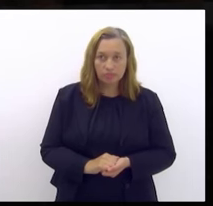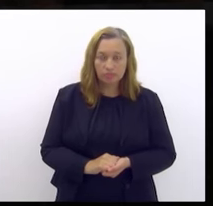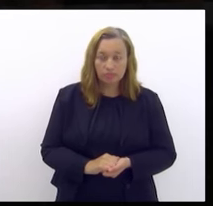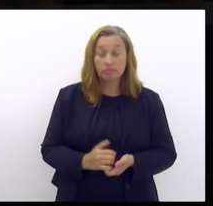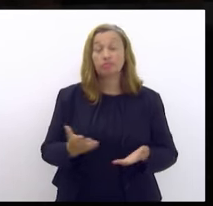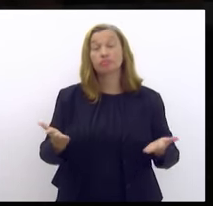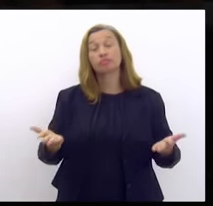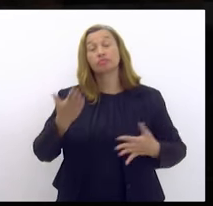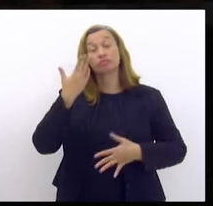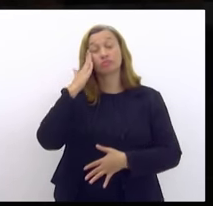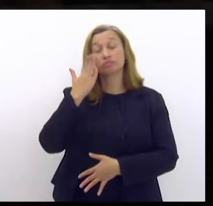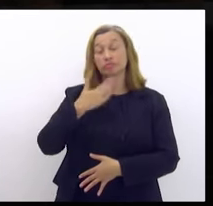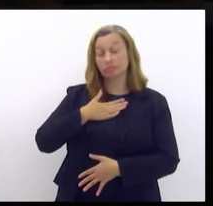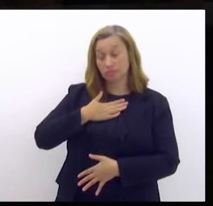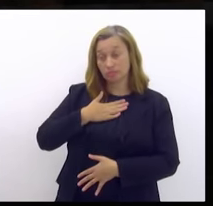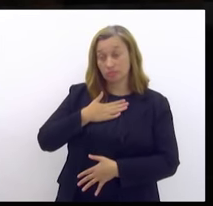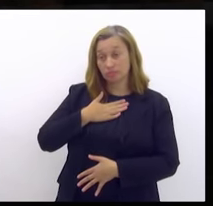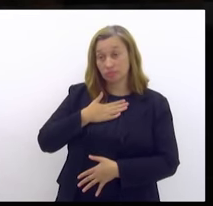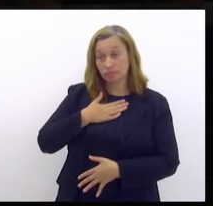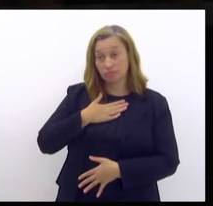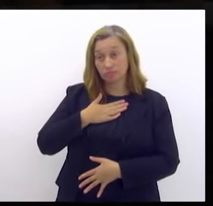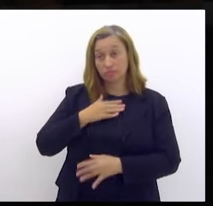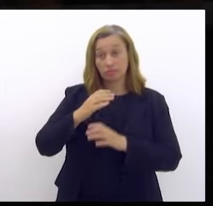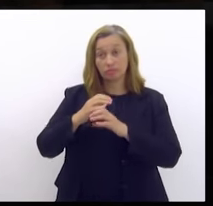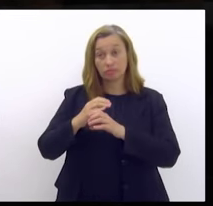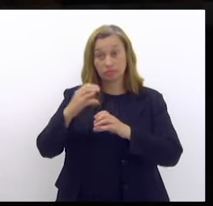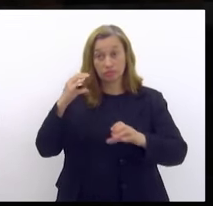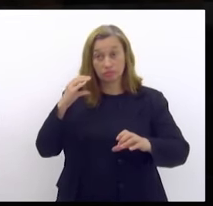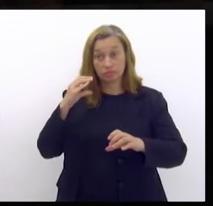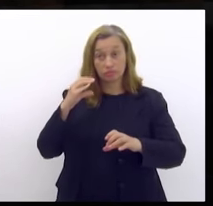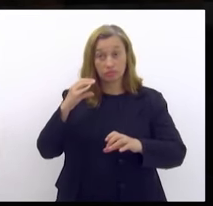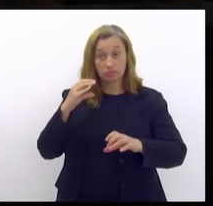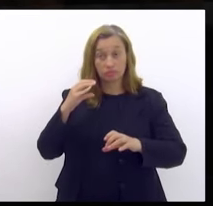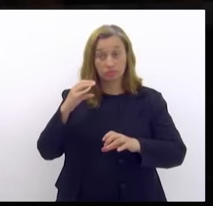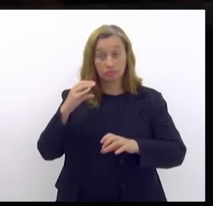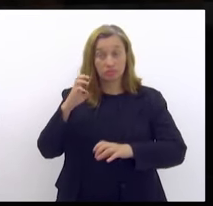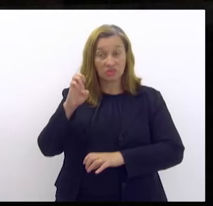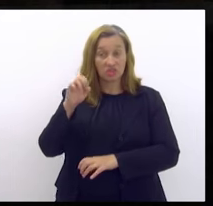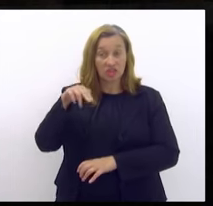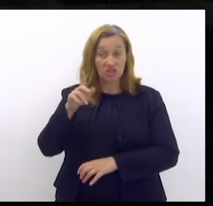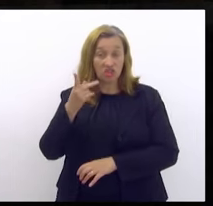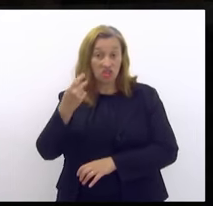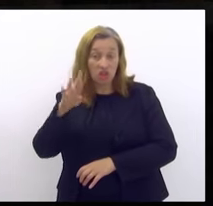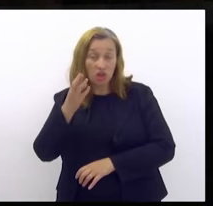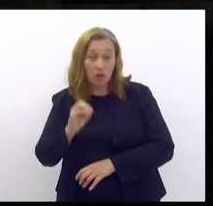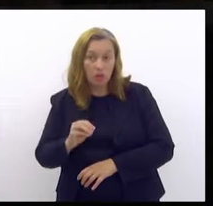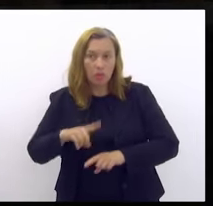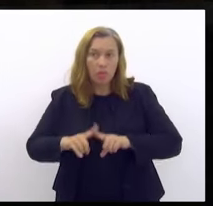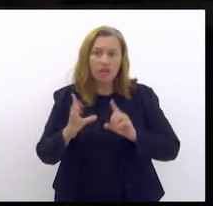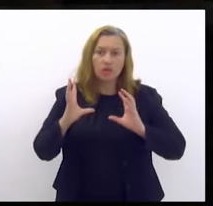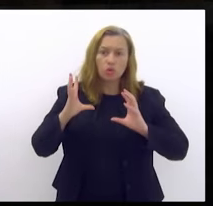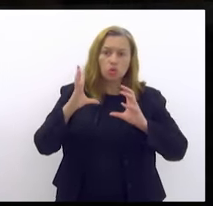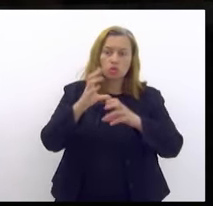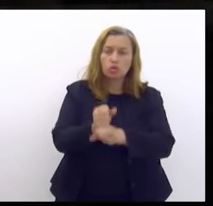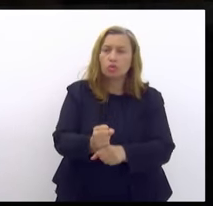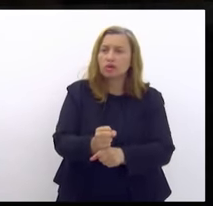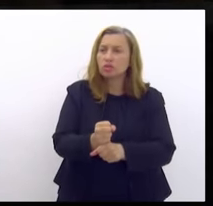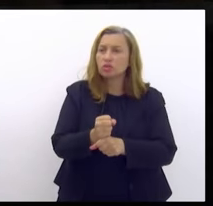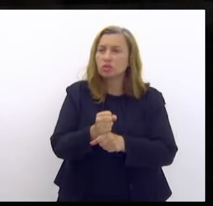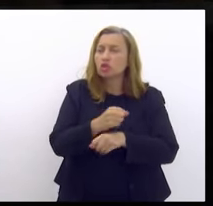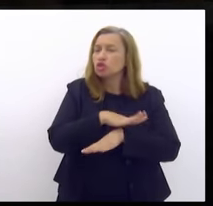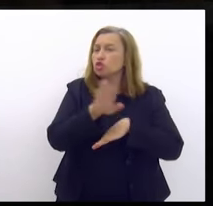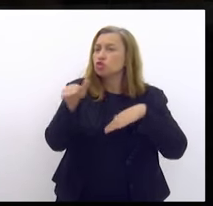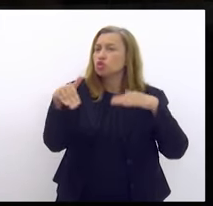Aí, no meu entendimento, é o arquiteto e o engenheiro. Mas é o somatório